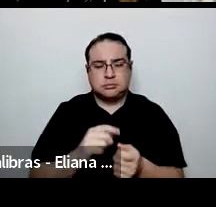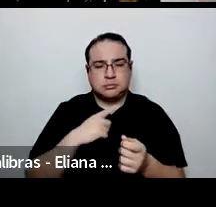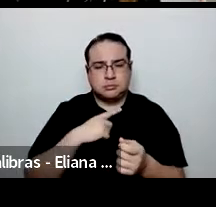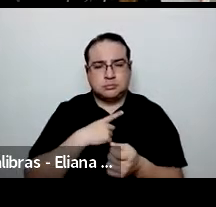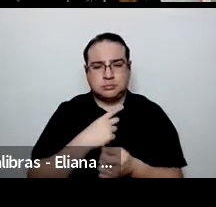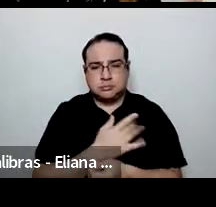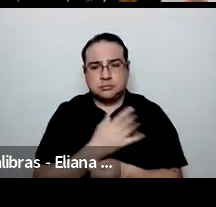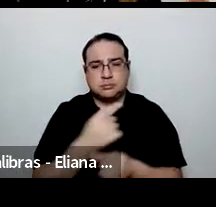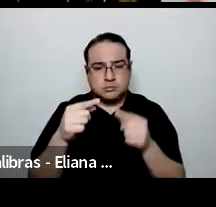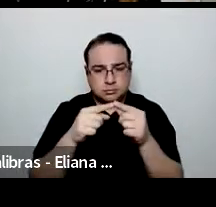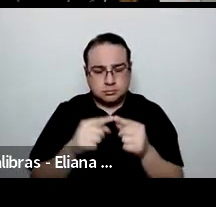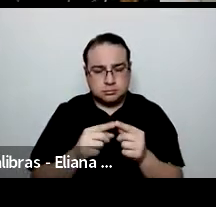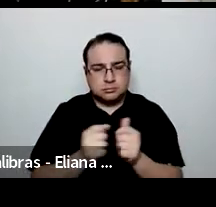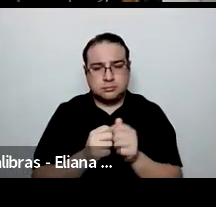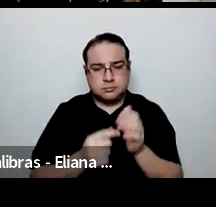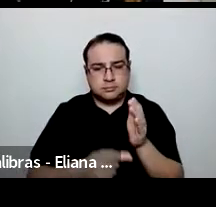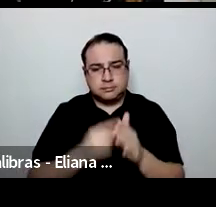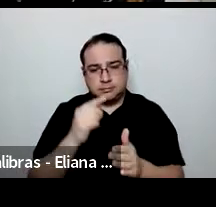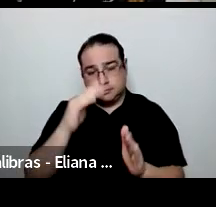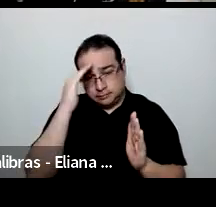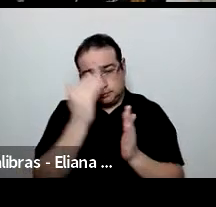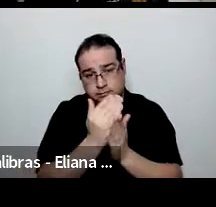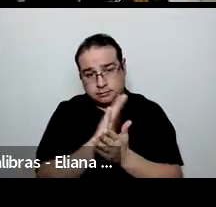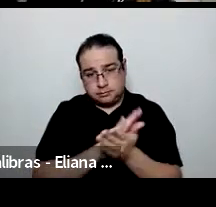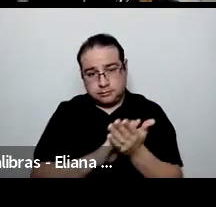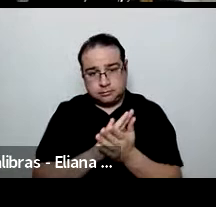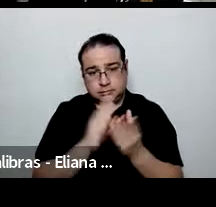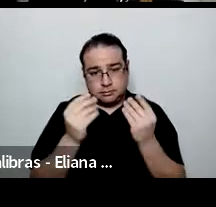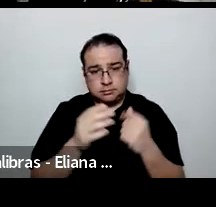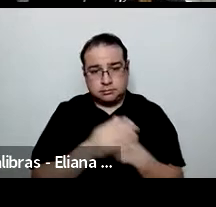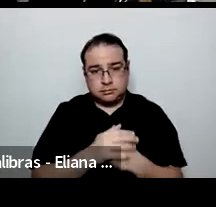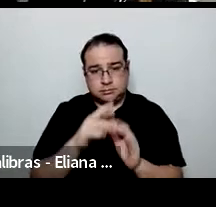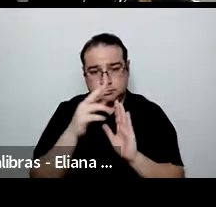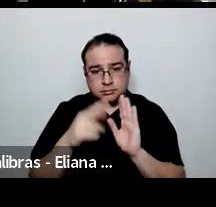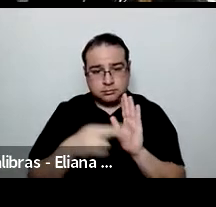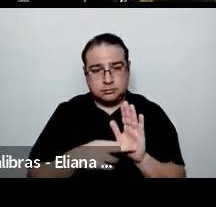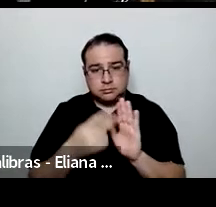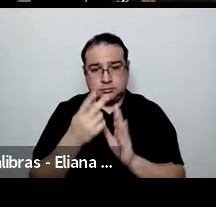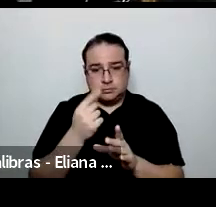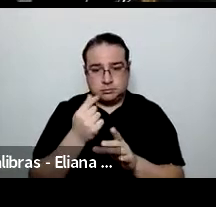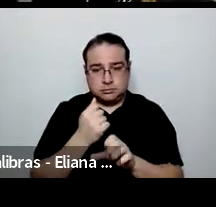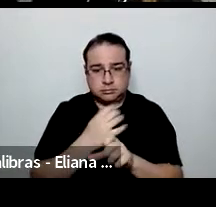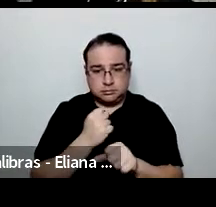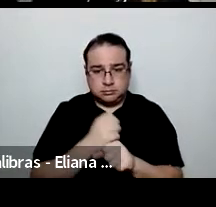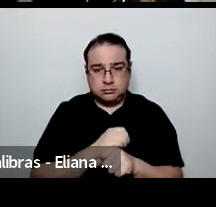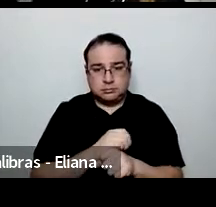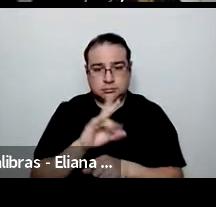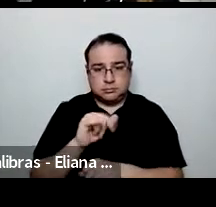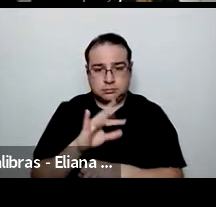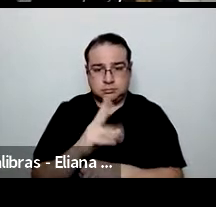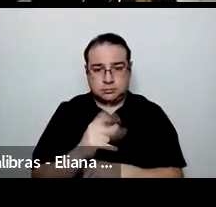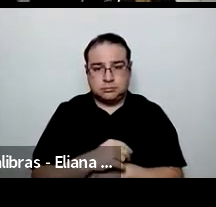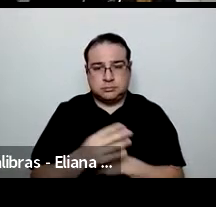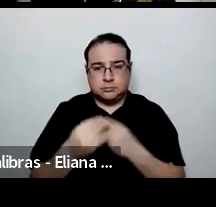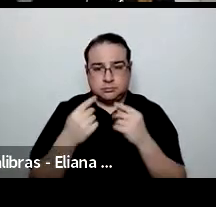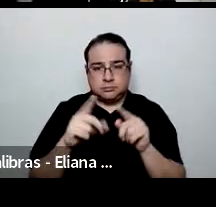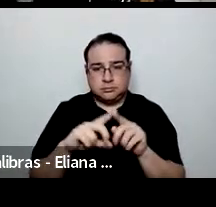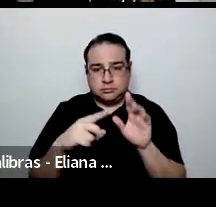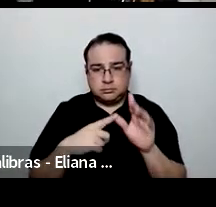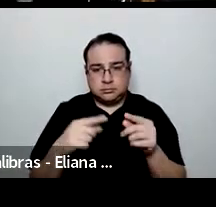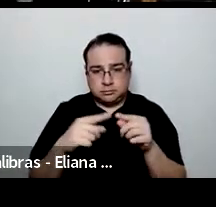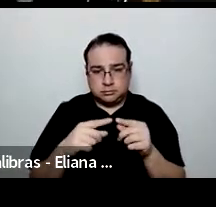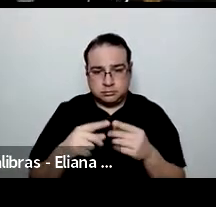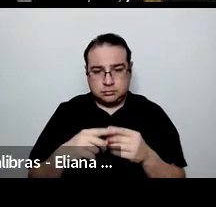seguintes primeiro descumprimento do prazo de entrega de relatórios financeiros de canções segunda doações recebidas